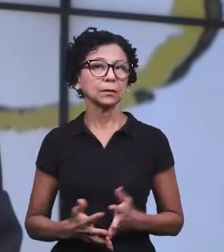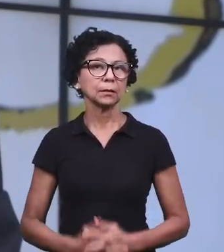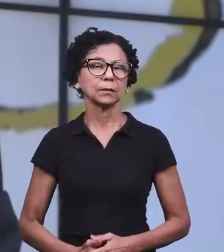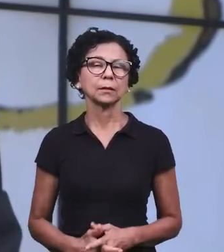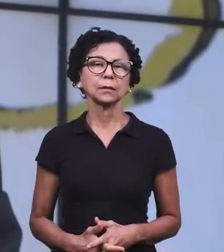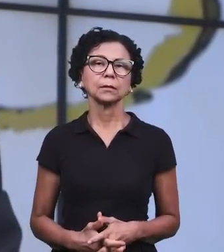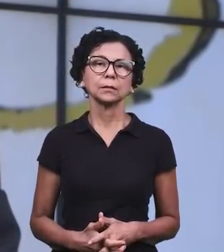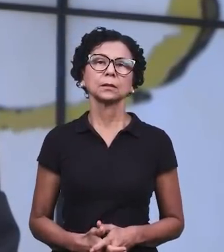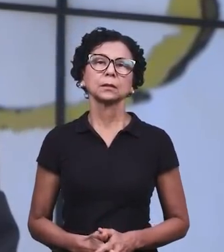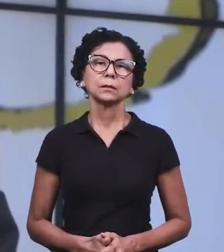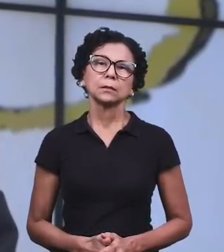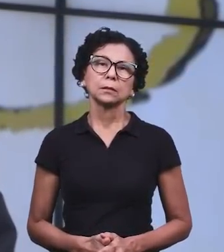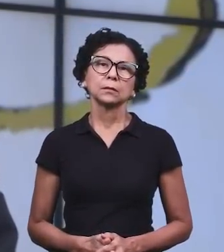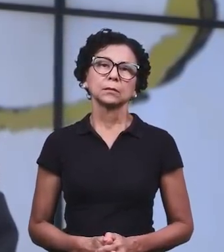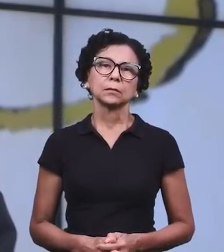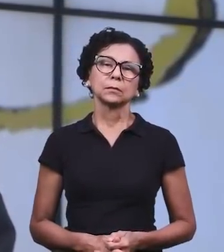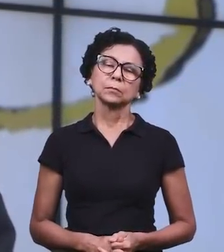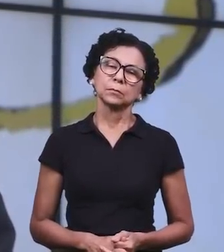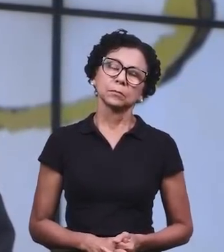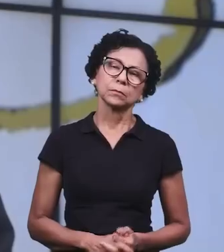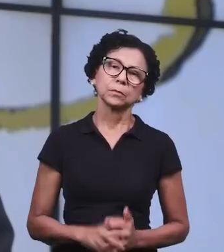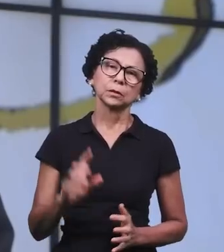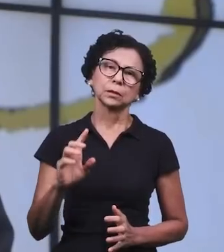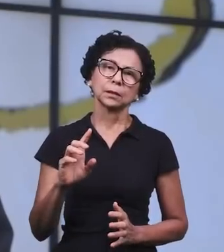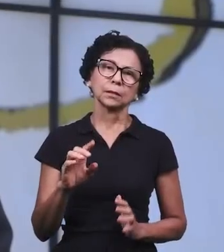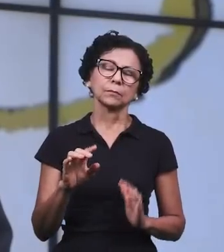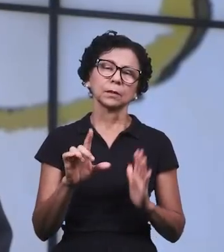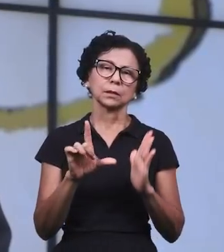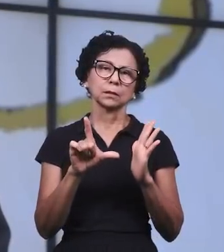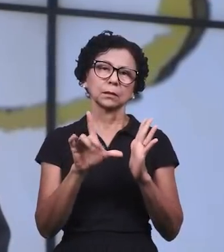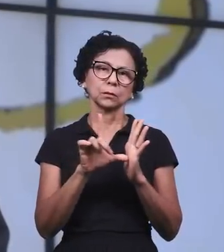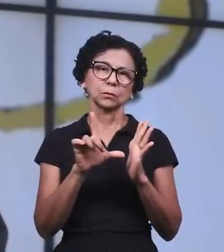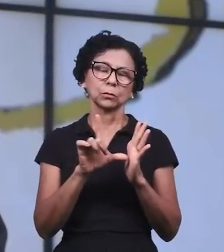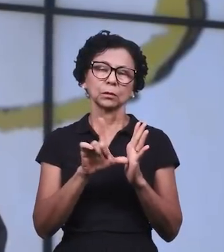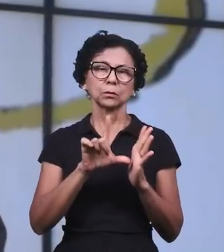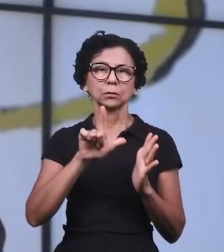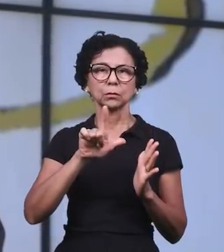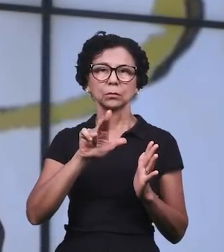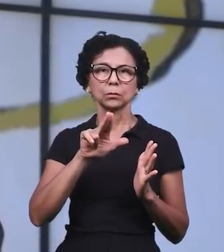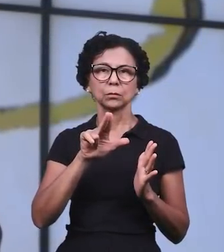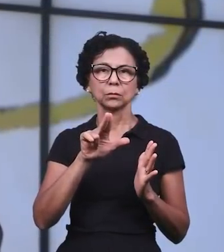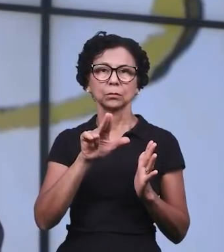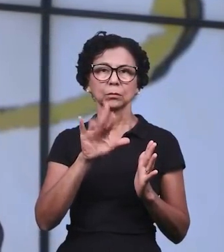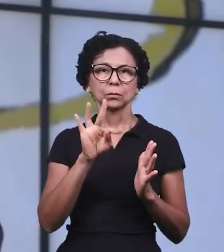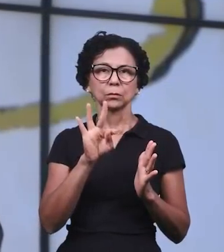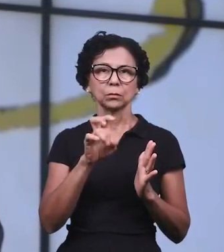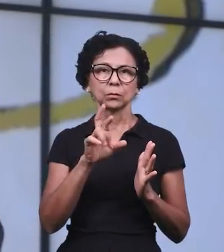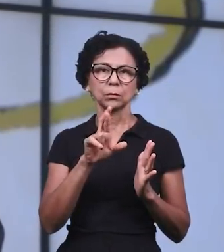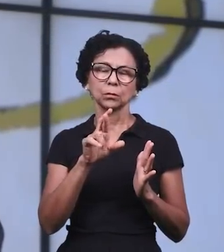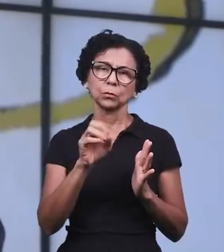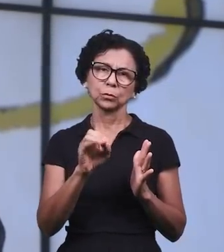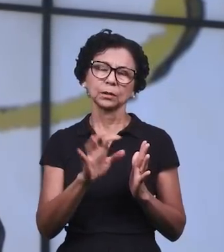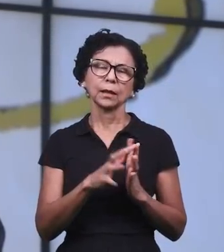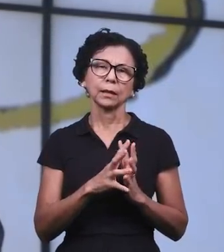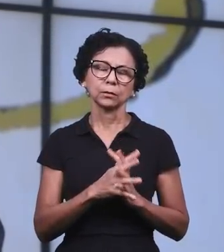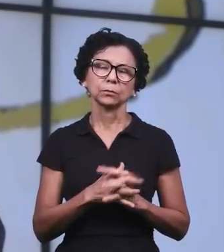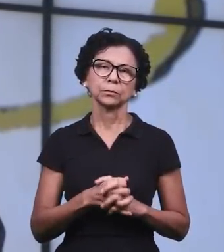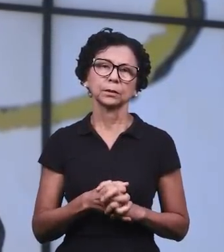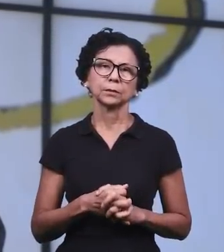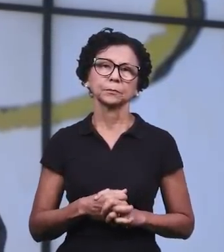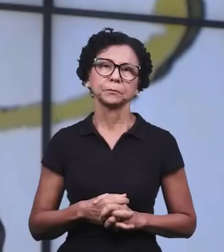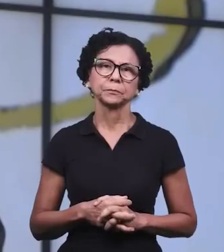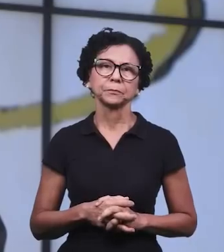também outras inserções, principalmente depois de Lutero, né? Os livros apócrifos iriam vir também, que não eram inspirados, não faziam parte do